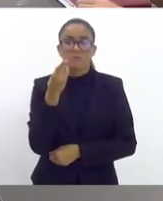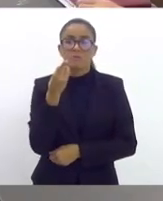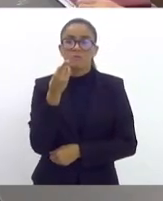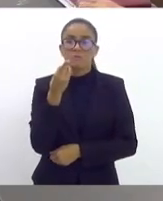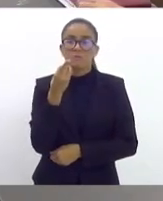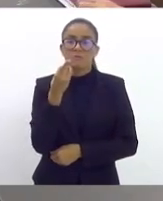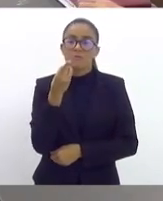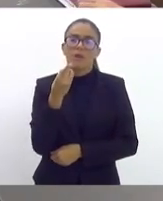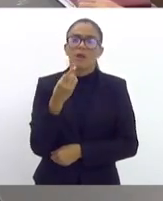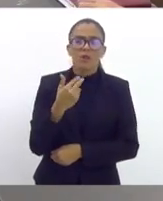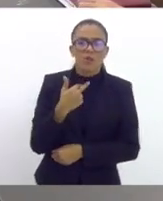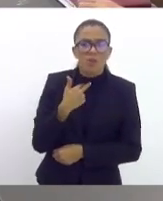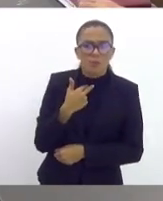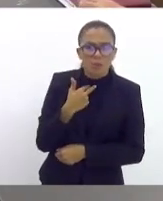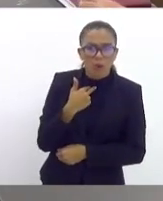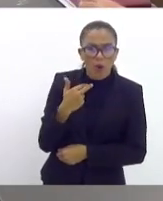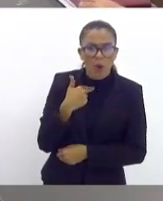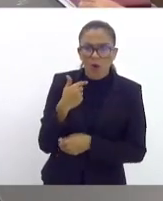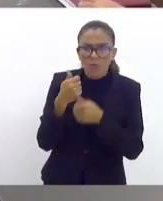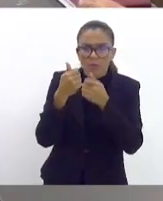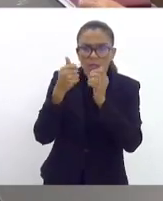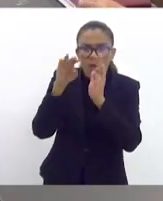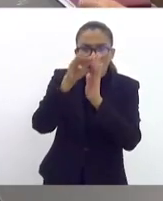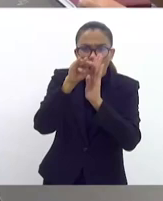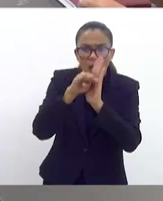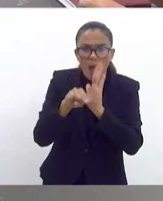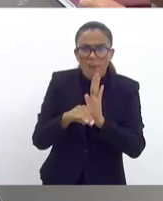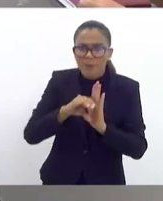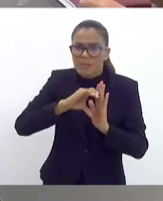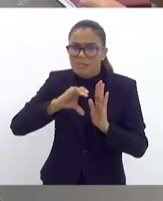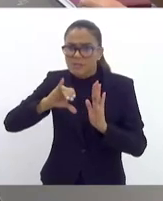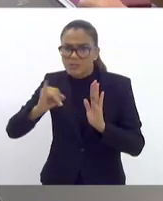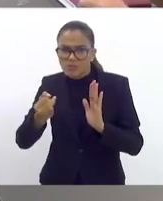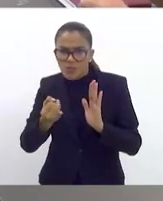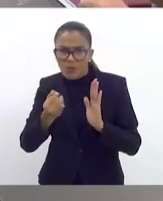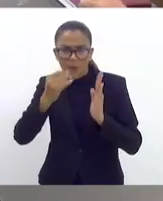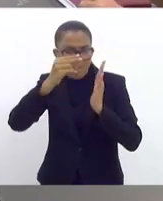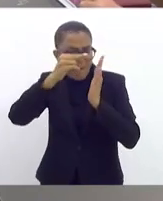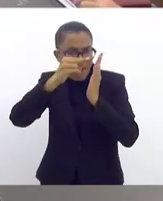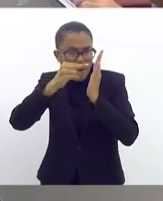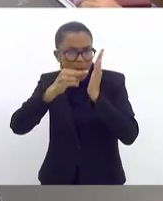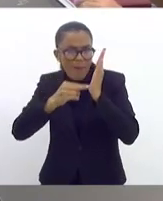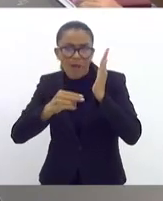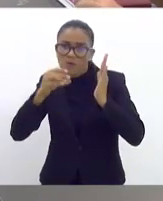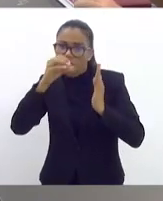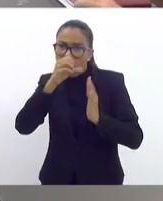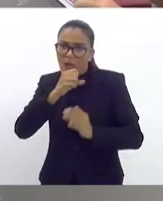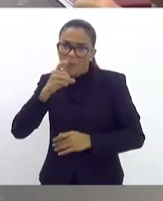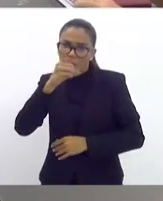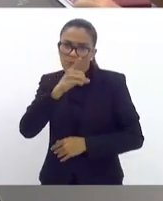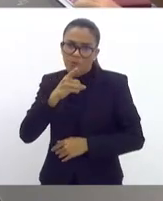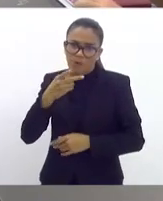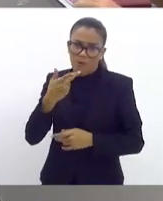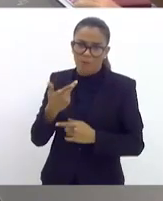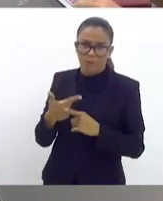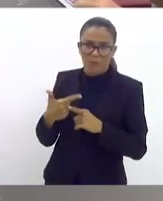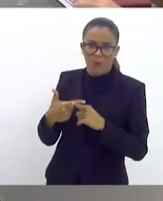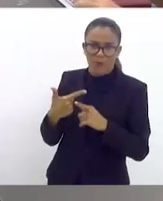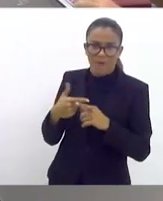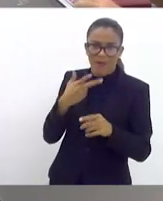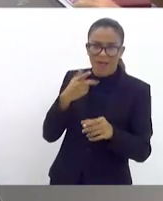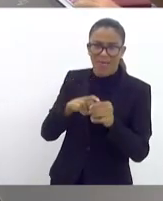não pode apreciar uma pauta da CJ no final de semana vai legal o direito à